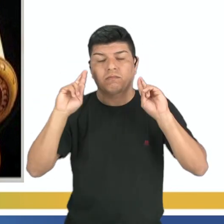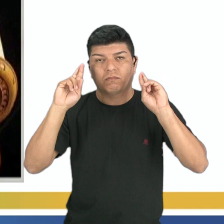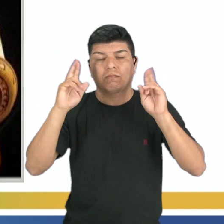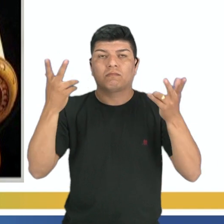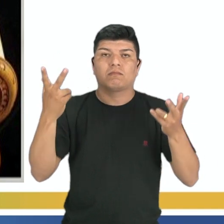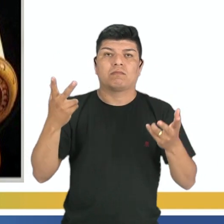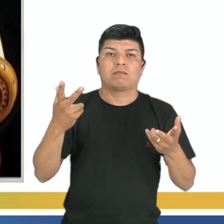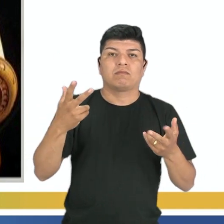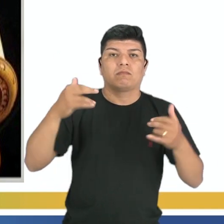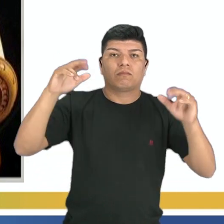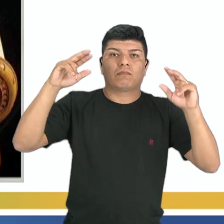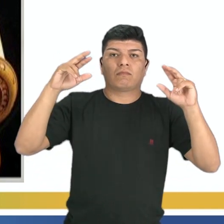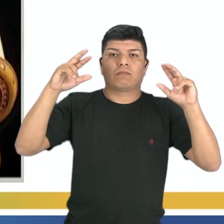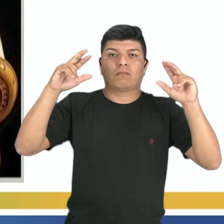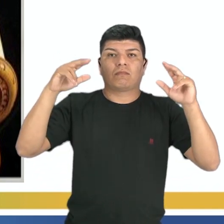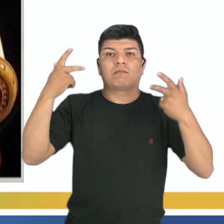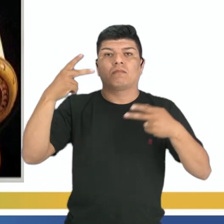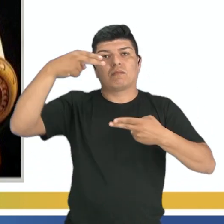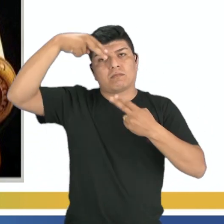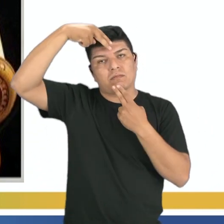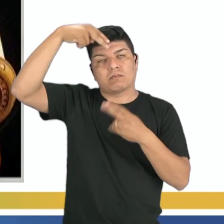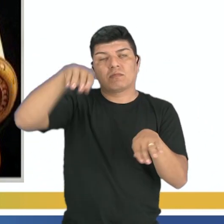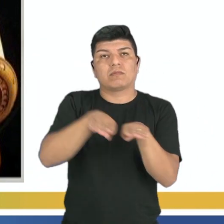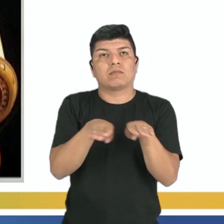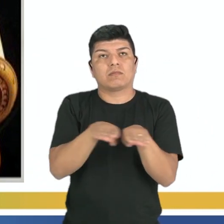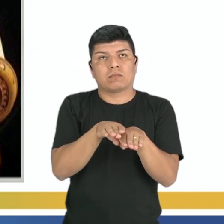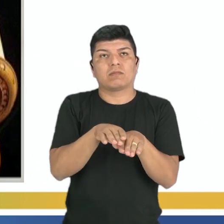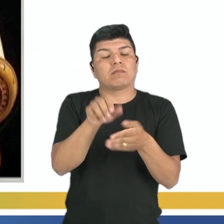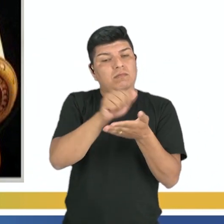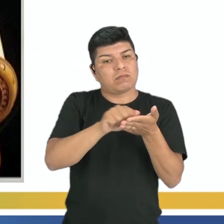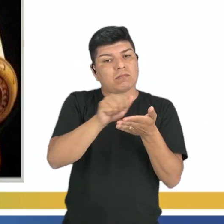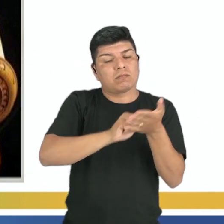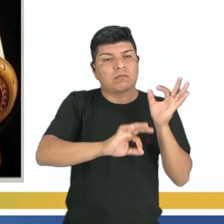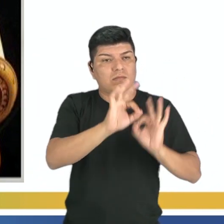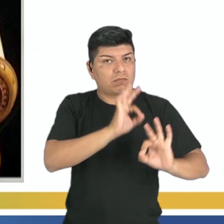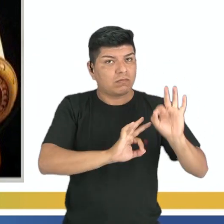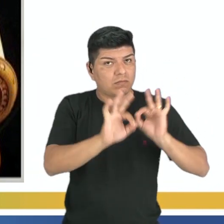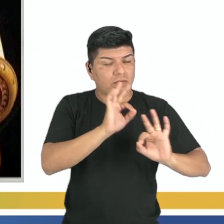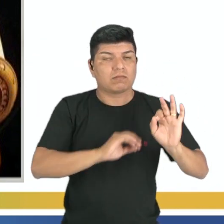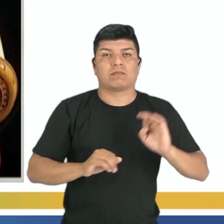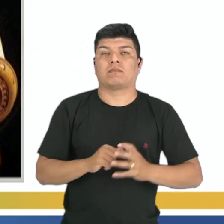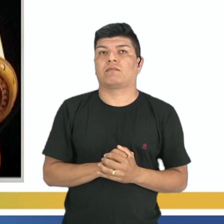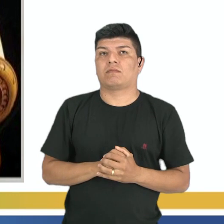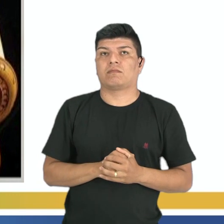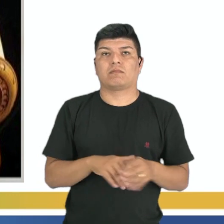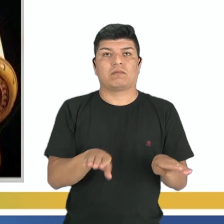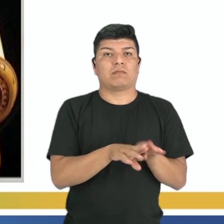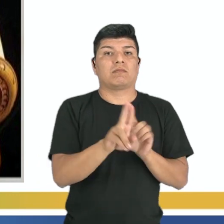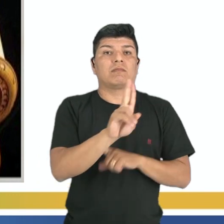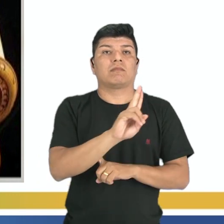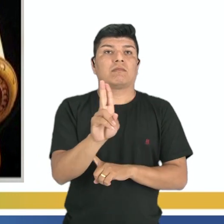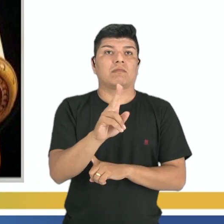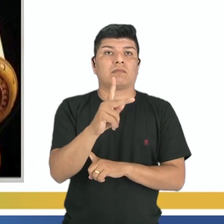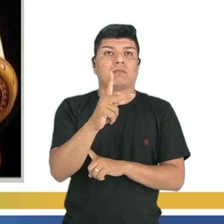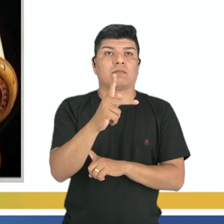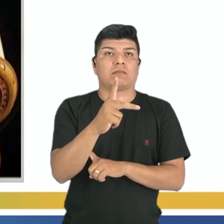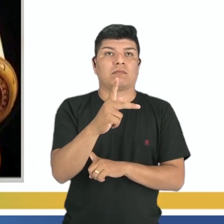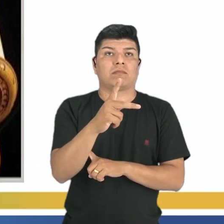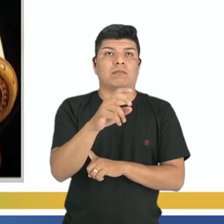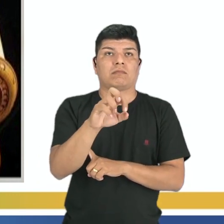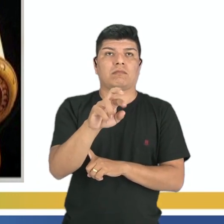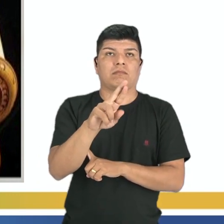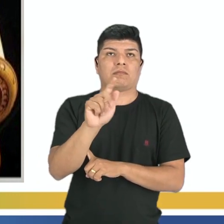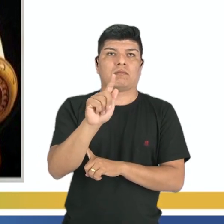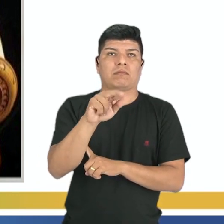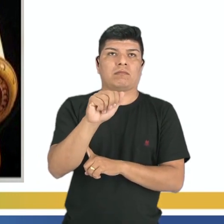cordeiro ou ovelha, tá? Preparada para nela se escrever. Então, também esse nome, Pérgamo, né,